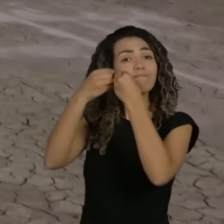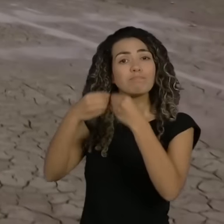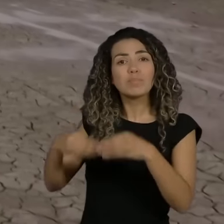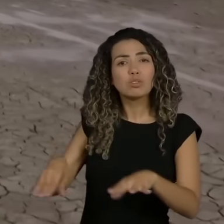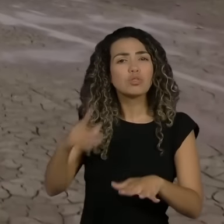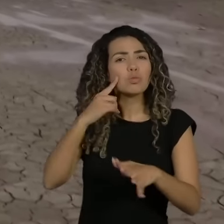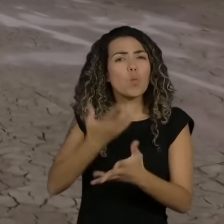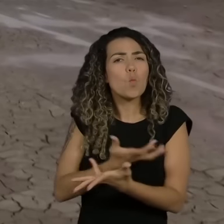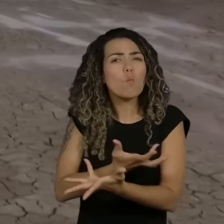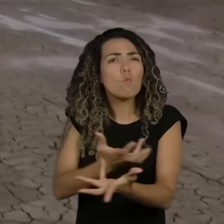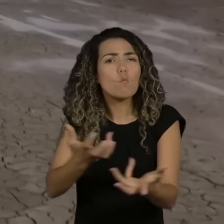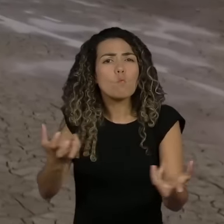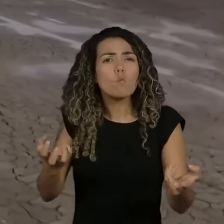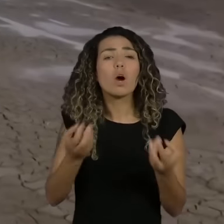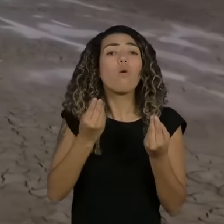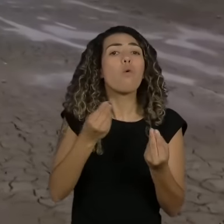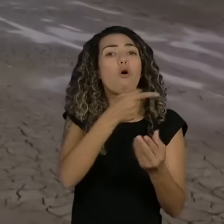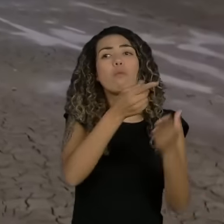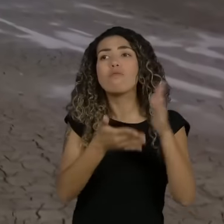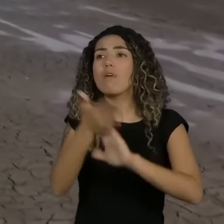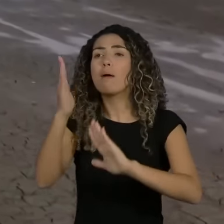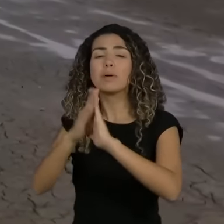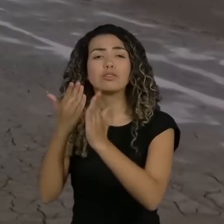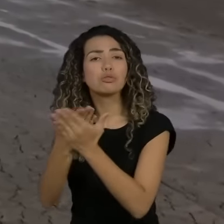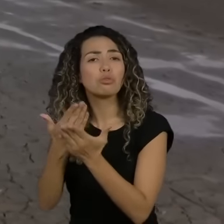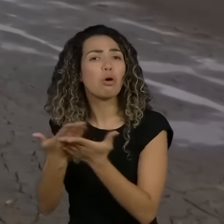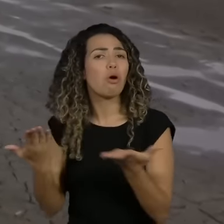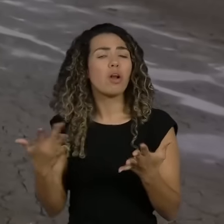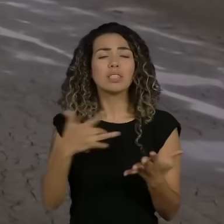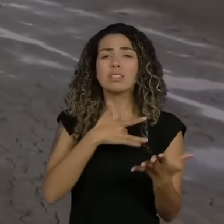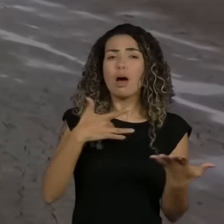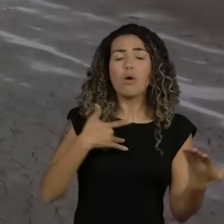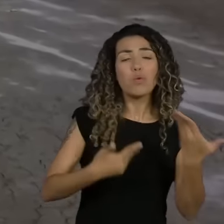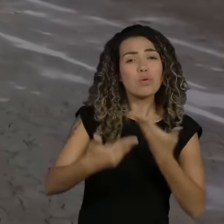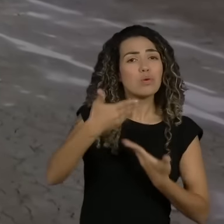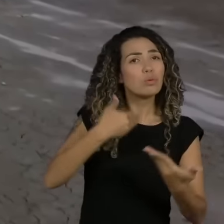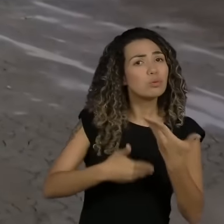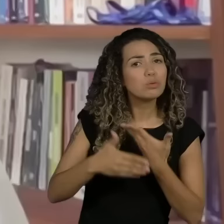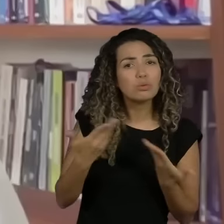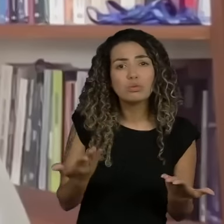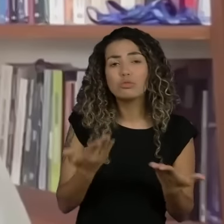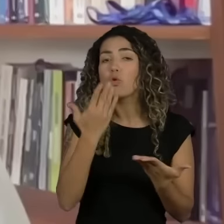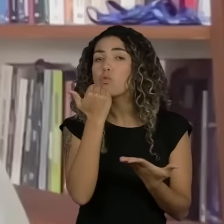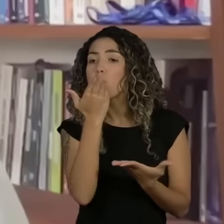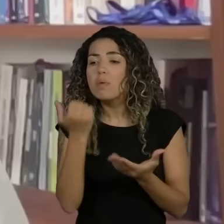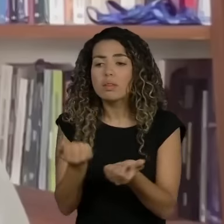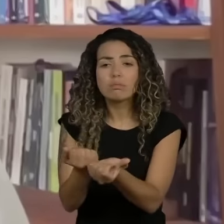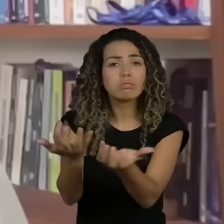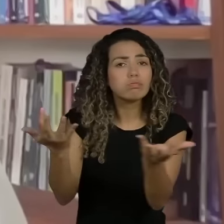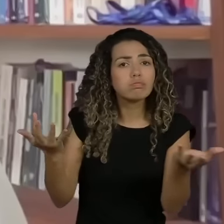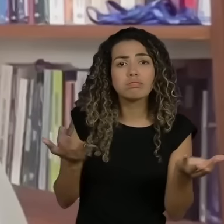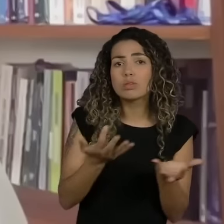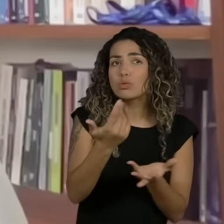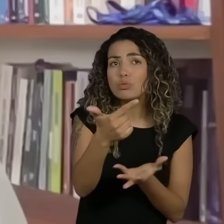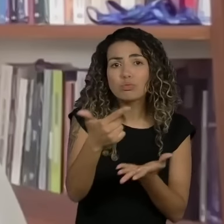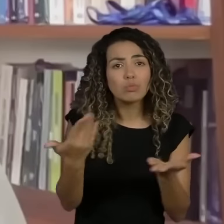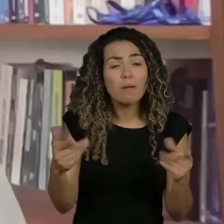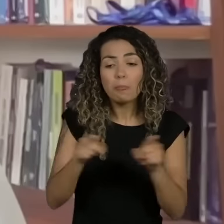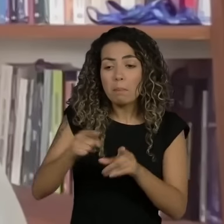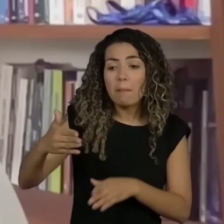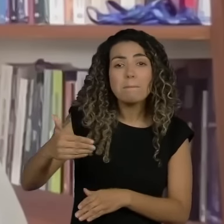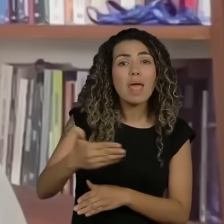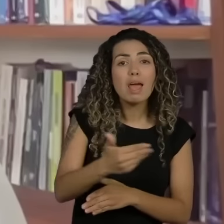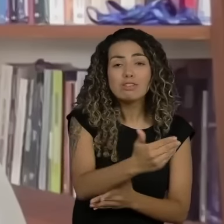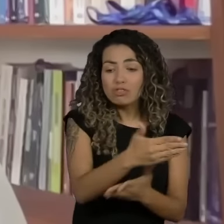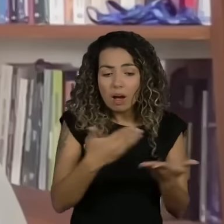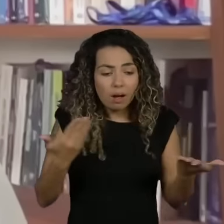para a escola, posto de saúde, alguns mantimentos de alimentação também, além da mortandade de peixes,